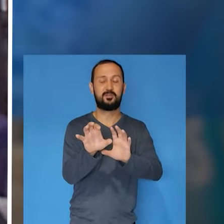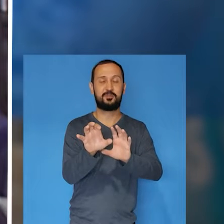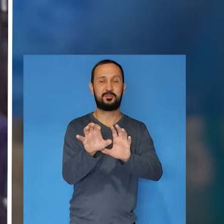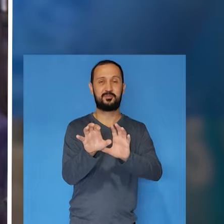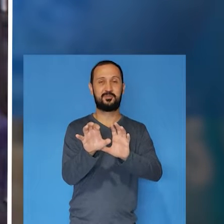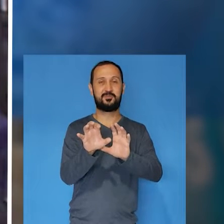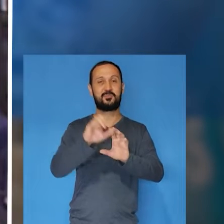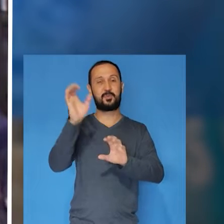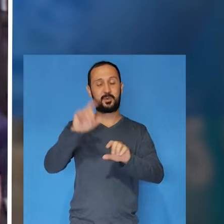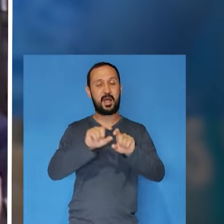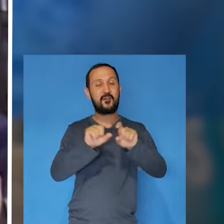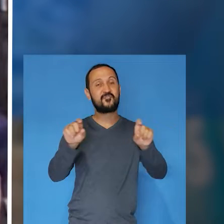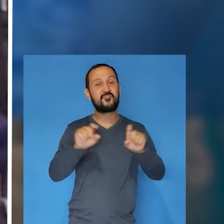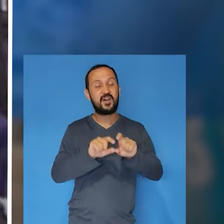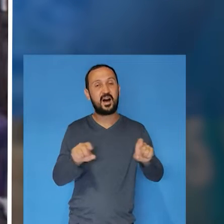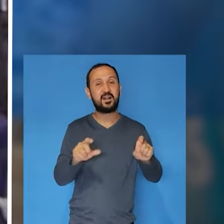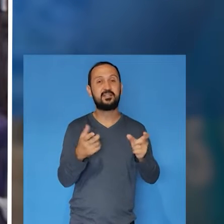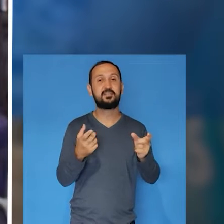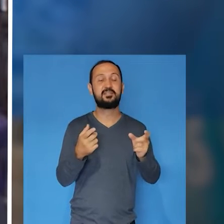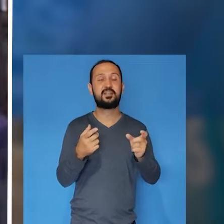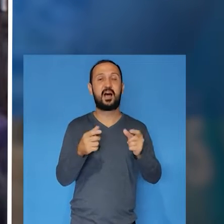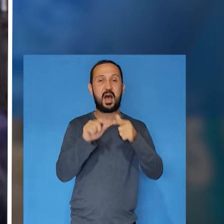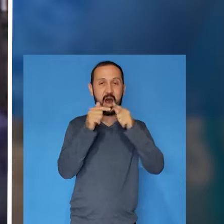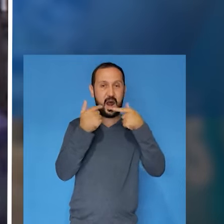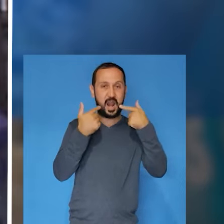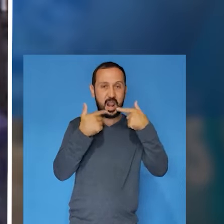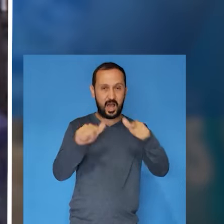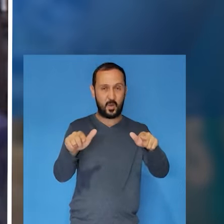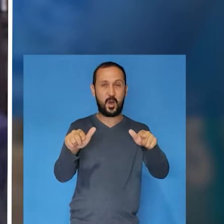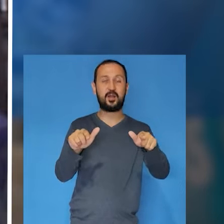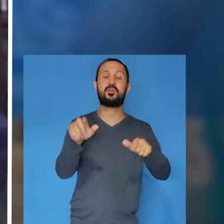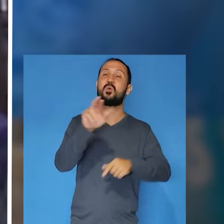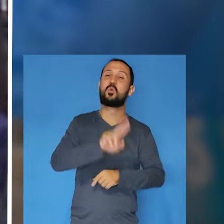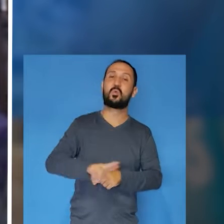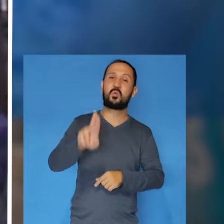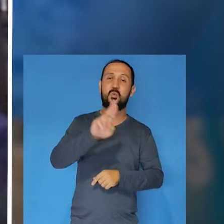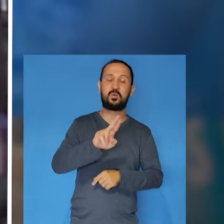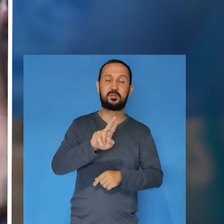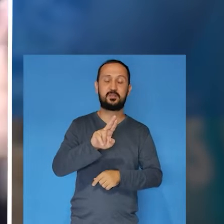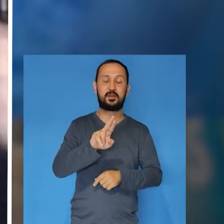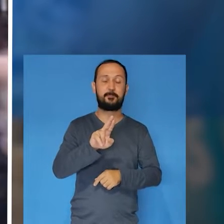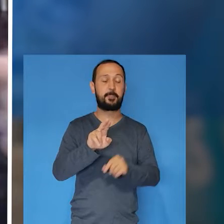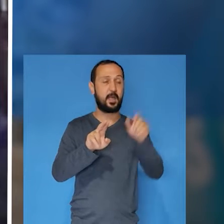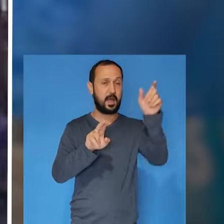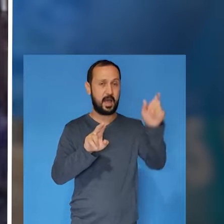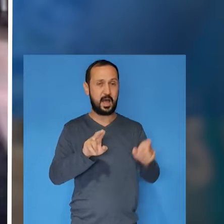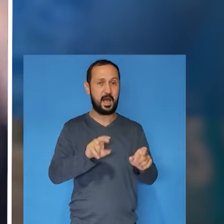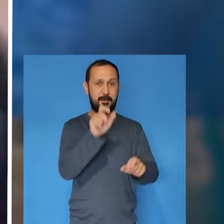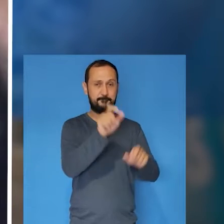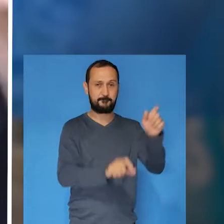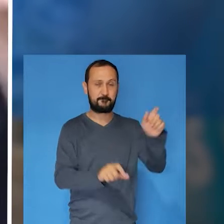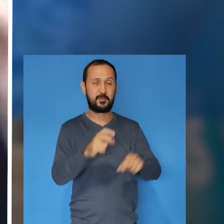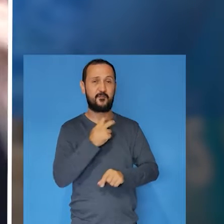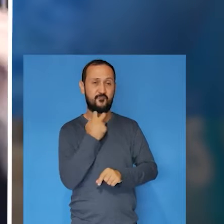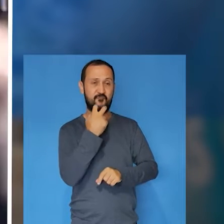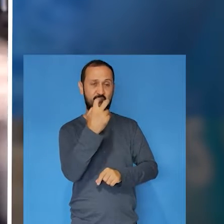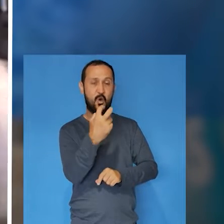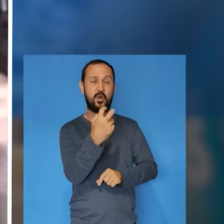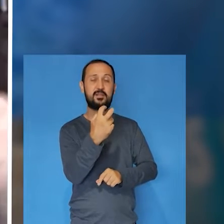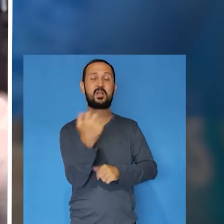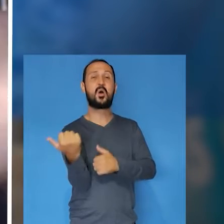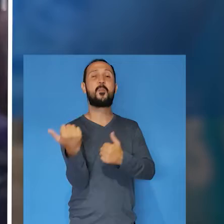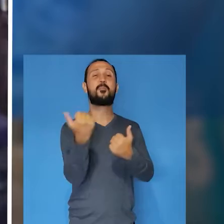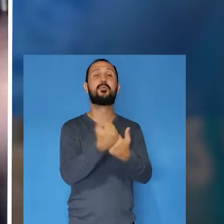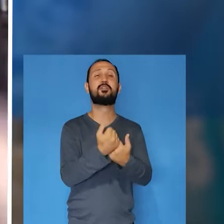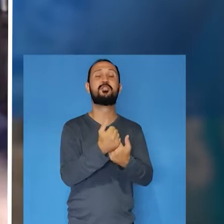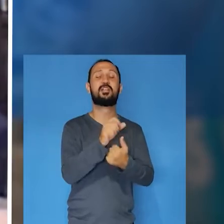como as frases de Alencar são construídas, a linguagem que muitas vezes ele usa, a voz que ele dá a diversos